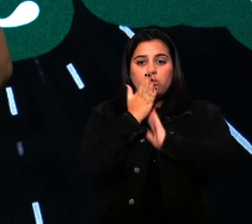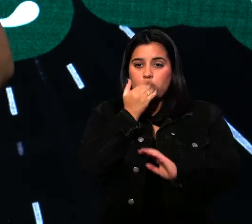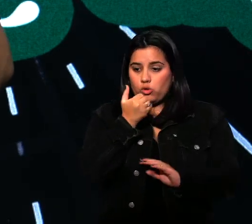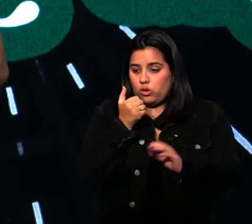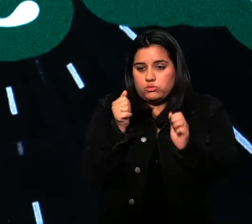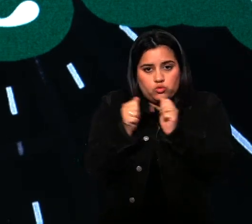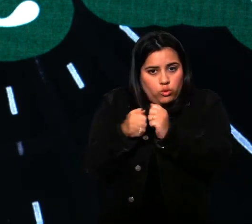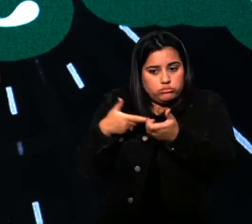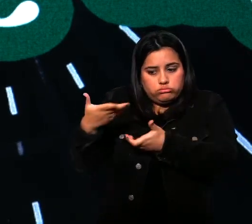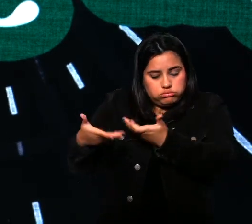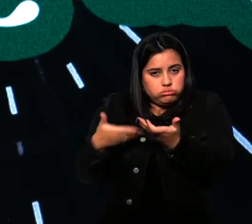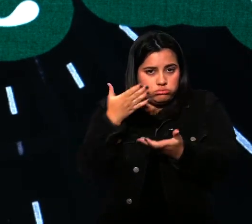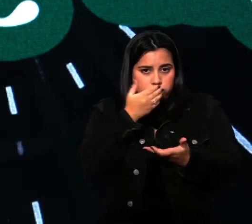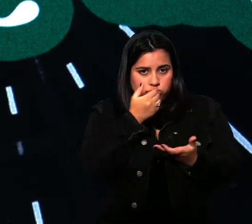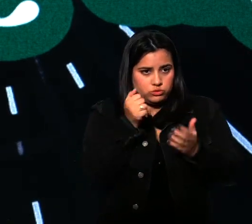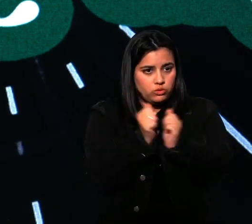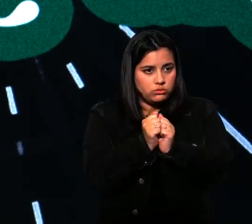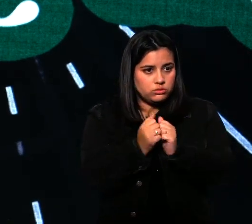juntos.